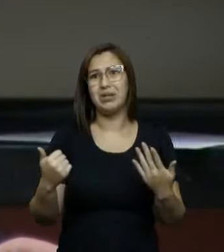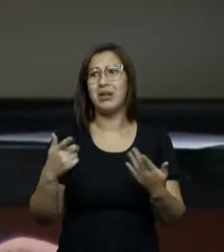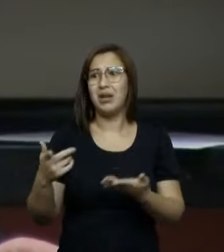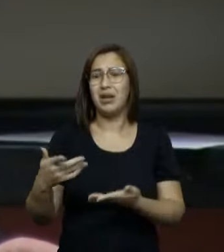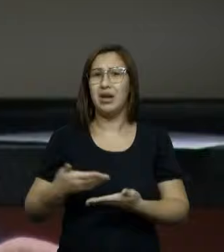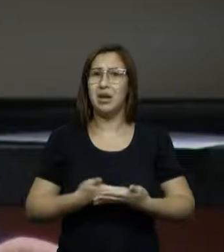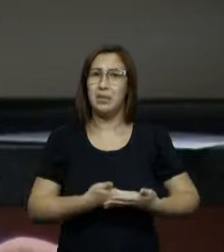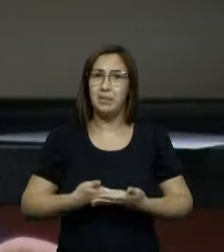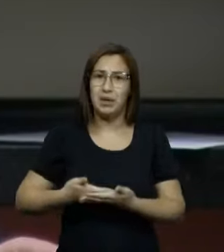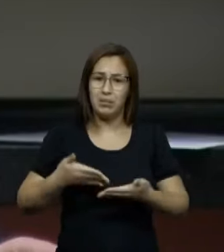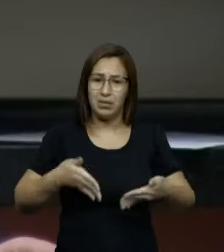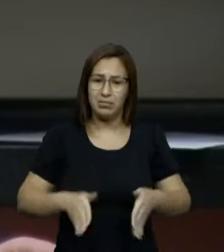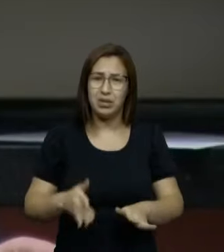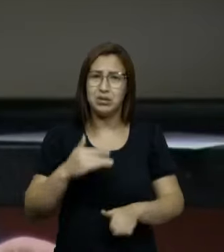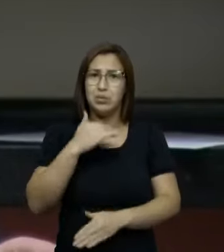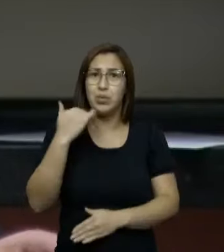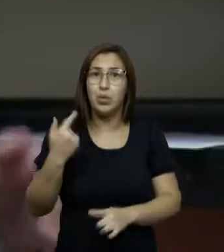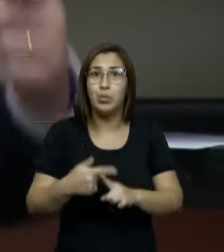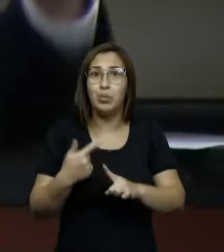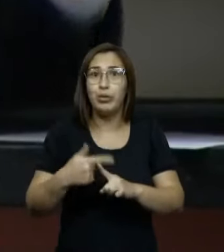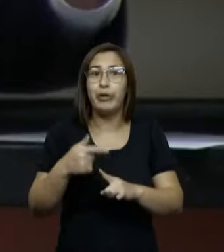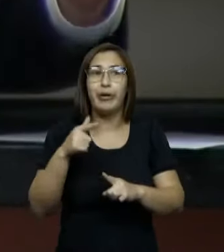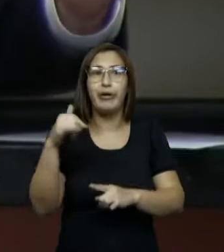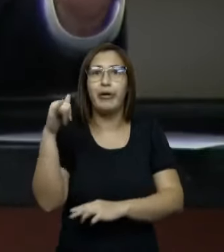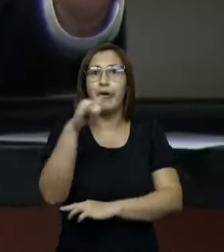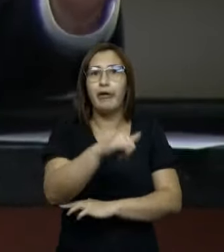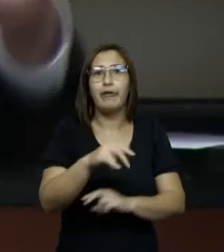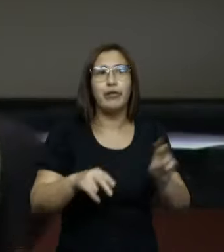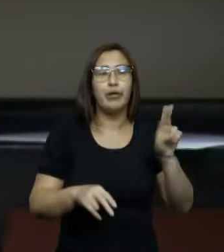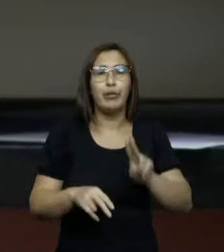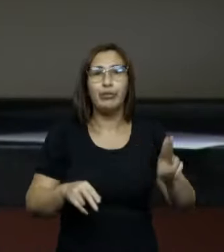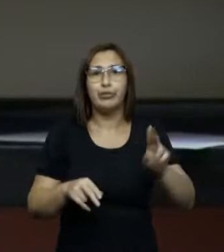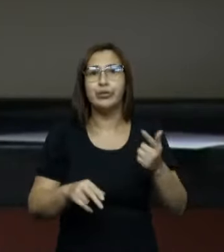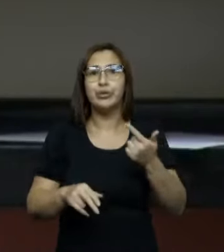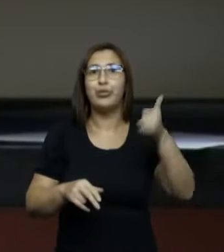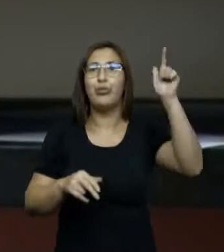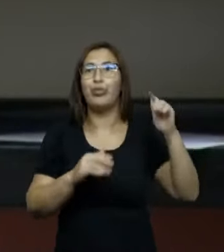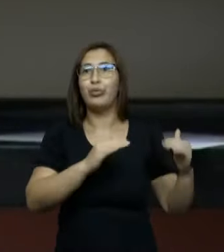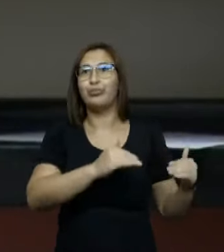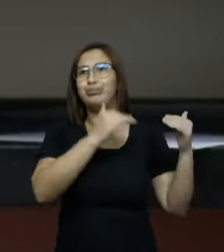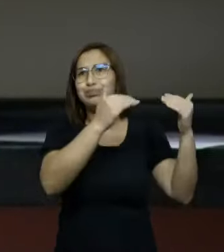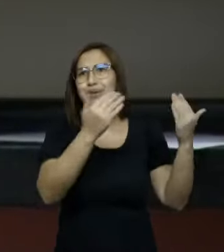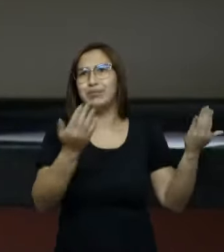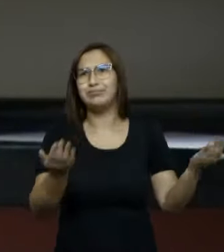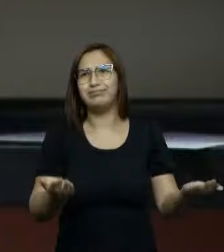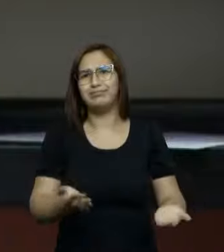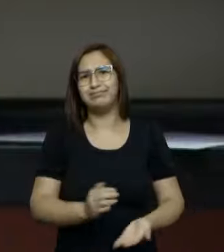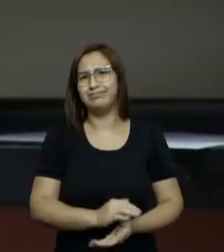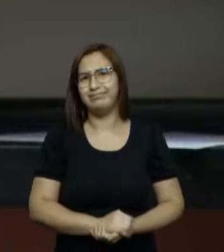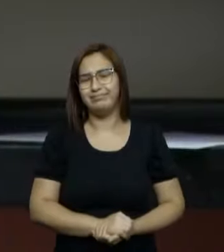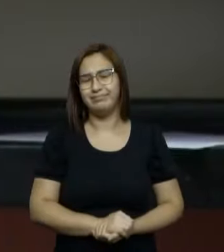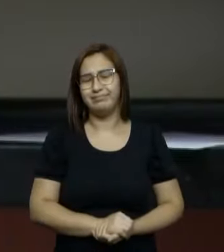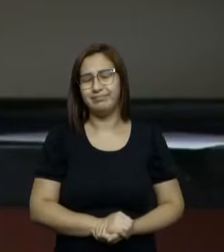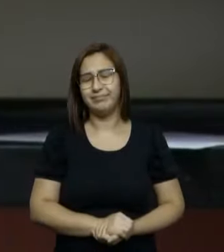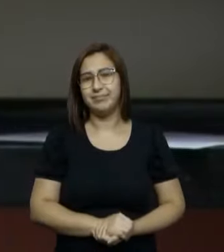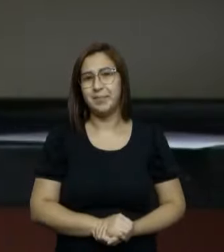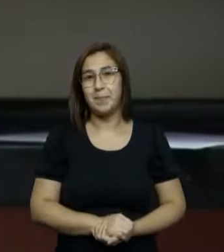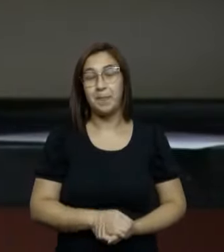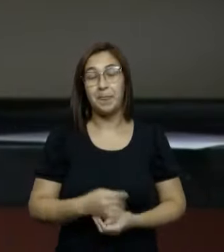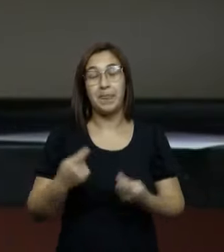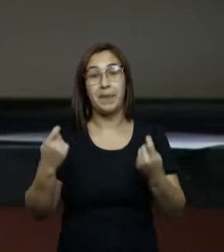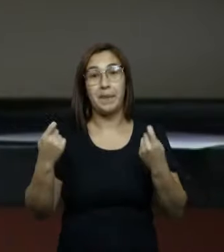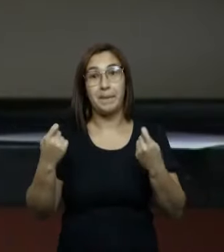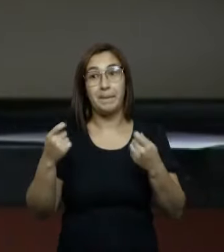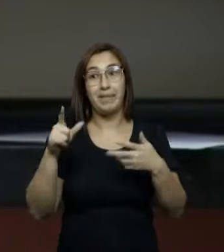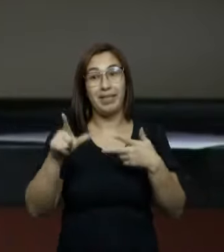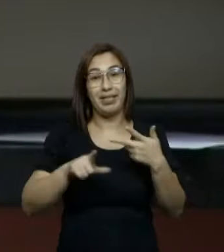morrer porque o avião está a serviço de outras autoridades e ter esta